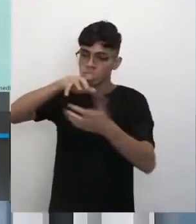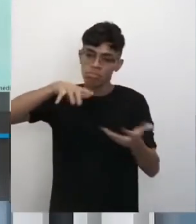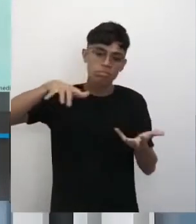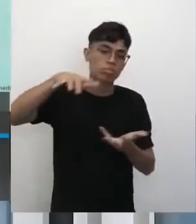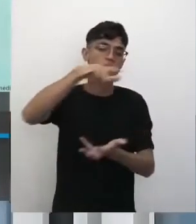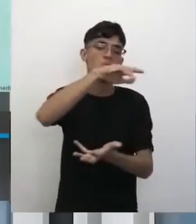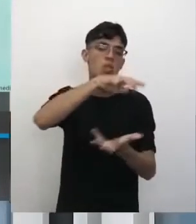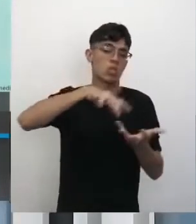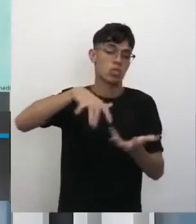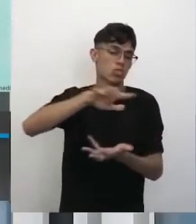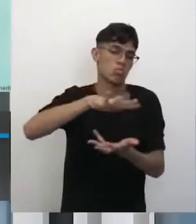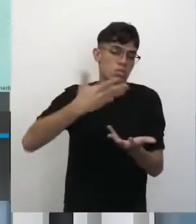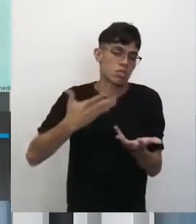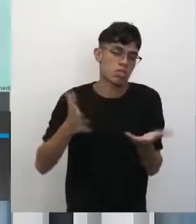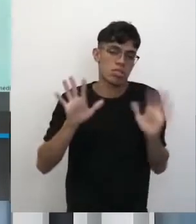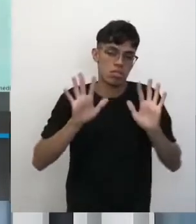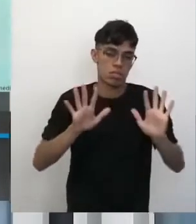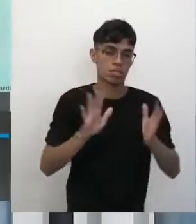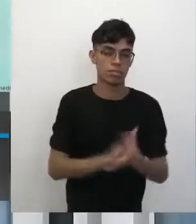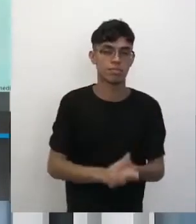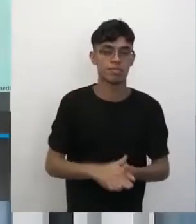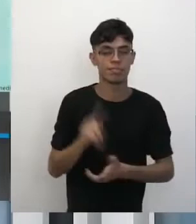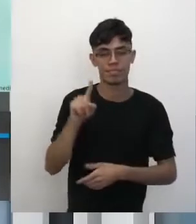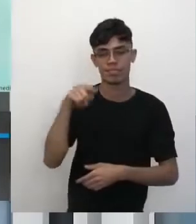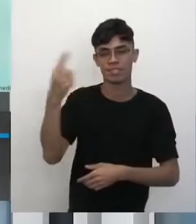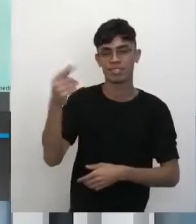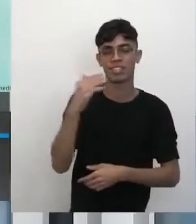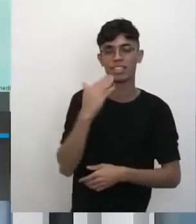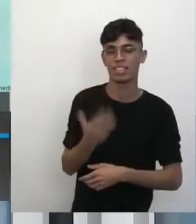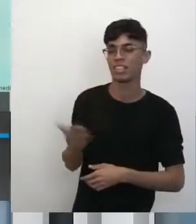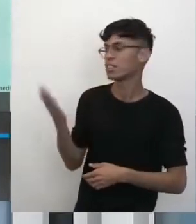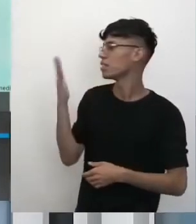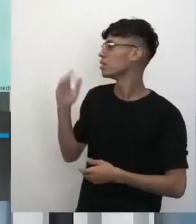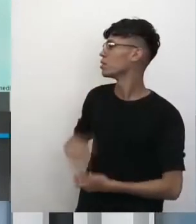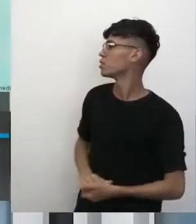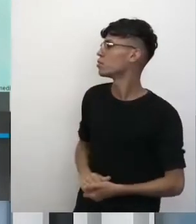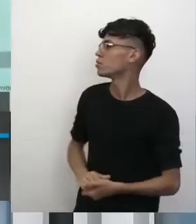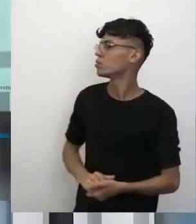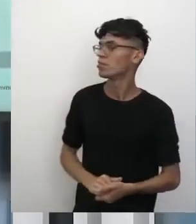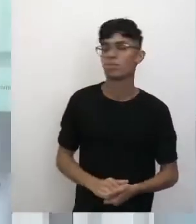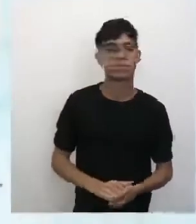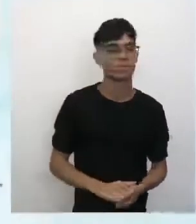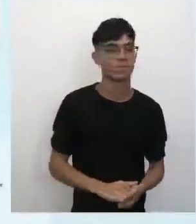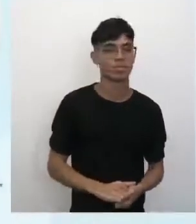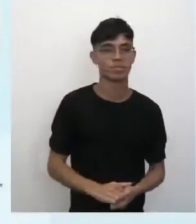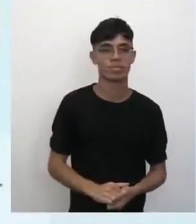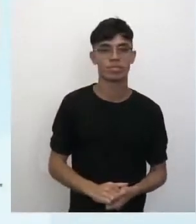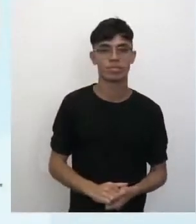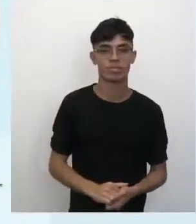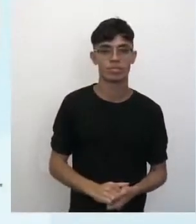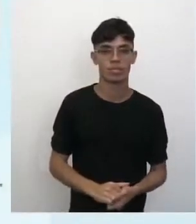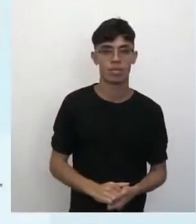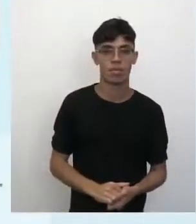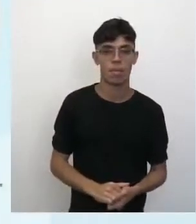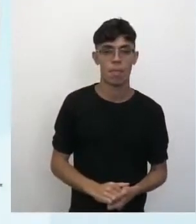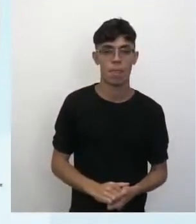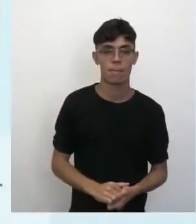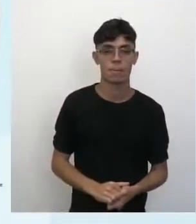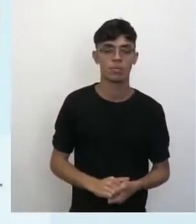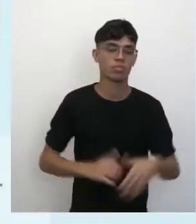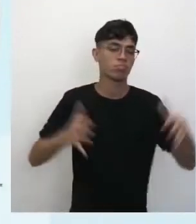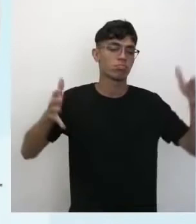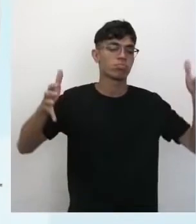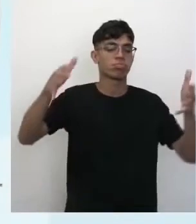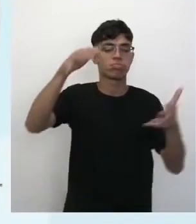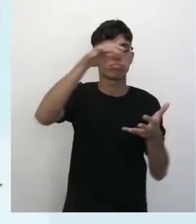estão nessa situação, tá certo? Vamos lá para o próximo mapa, para a gente observar também uma outra distribuição. Aí eu coloquei